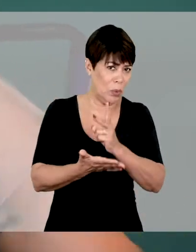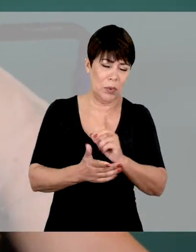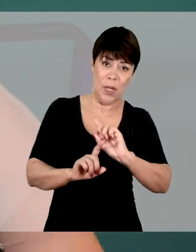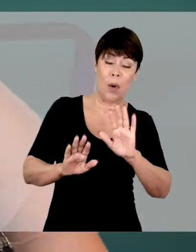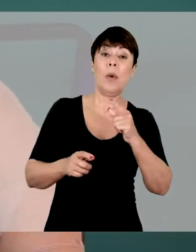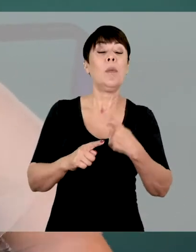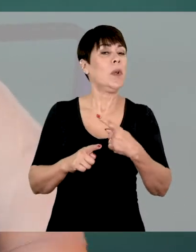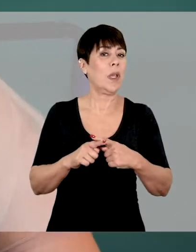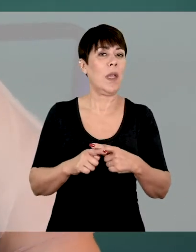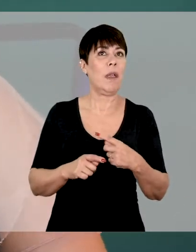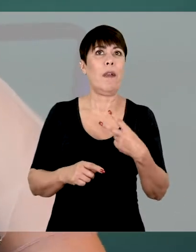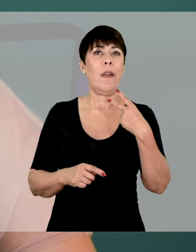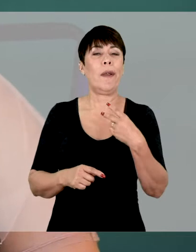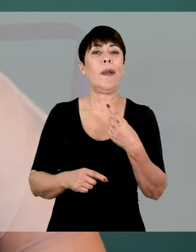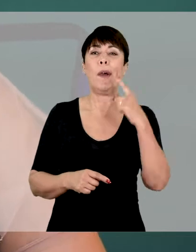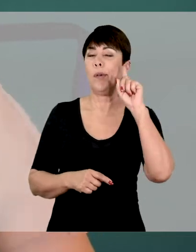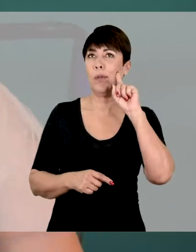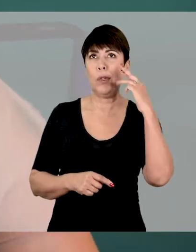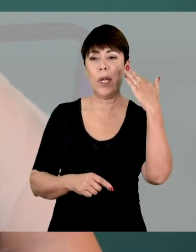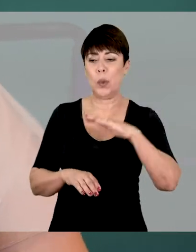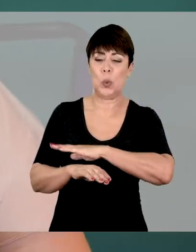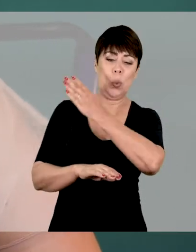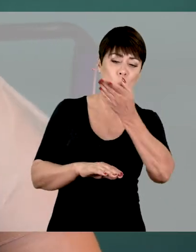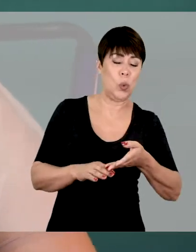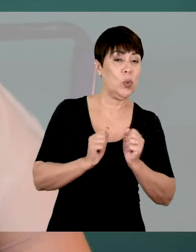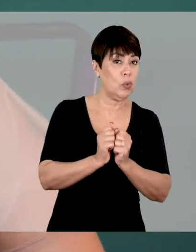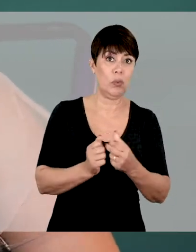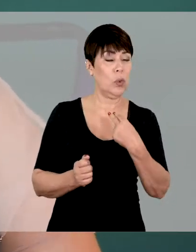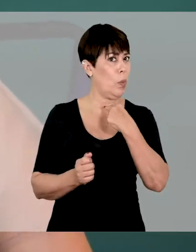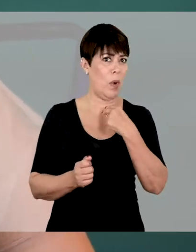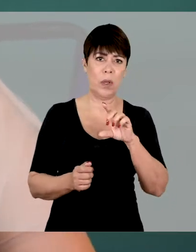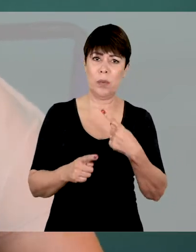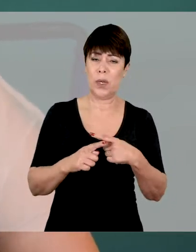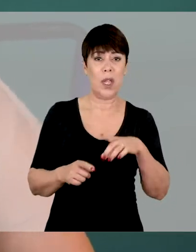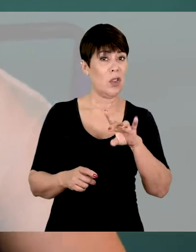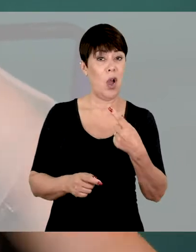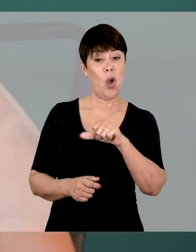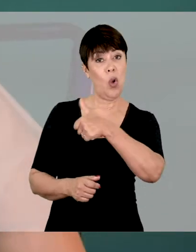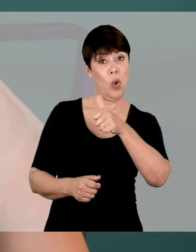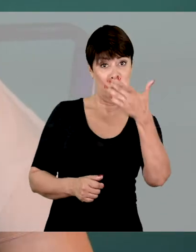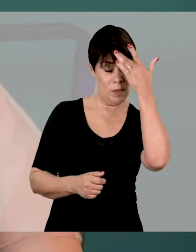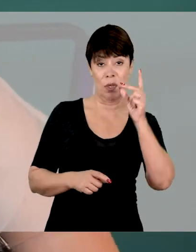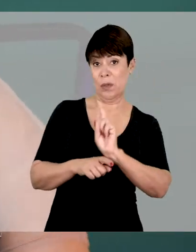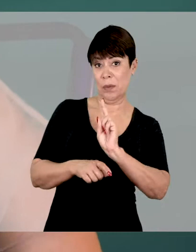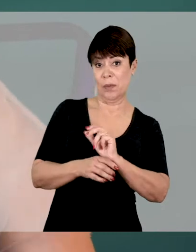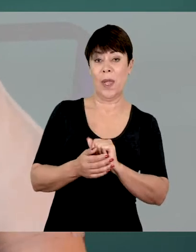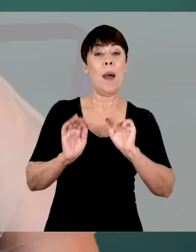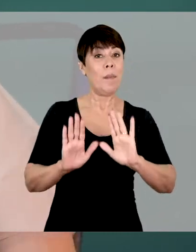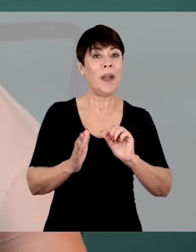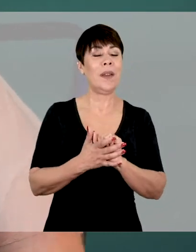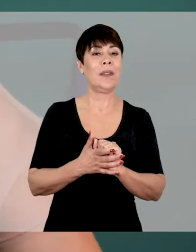eles não podem ficar 24 horas porque tem 11 moradores vai ser a gente